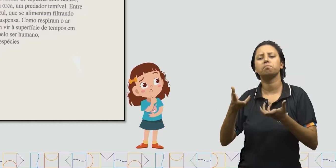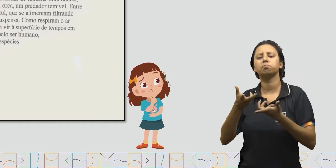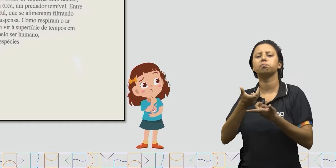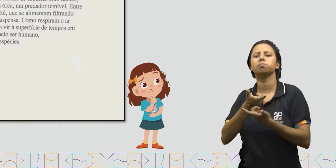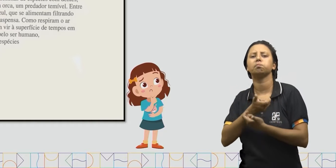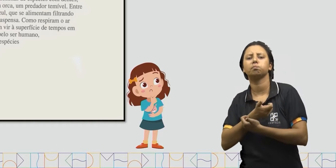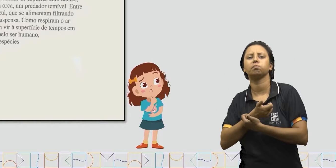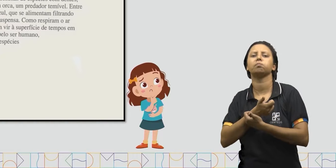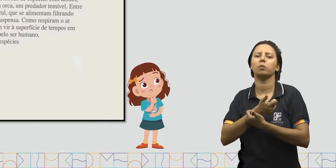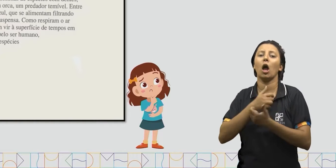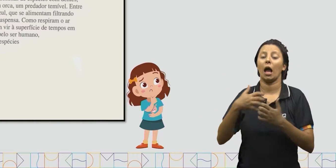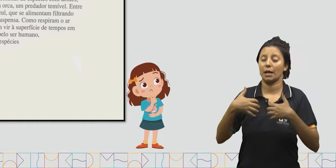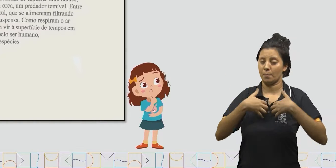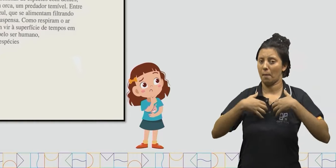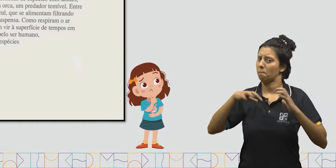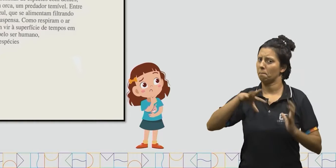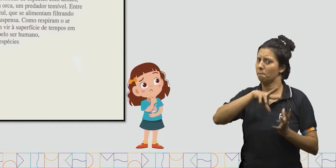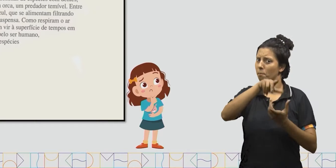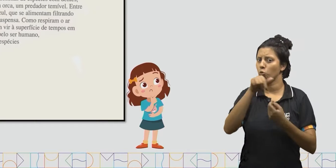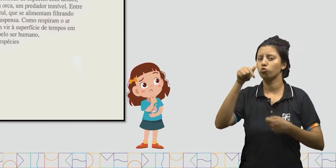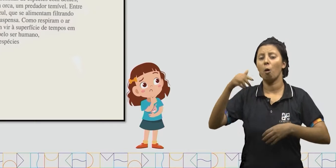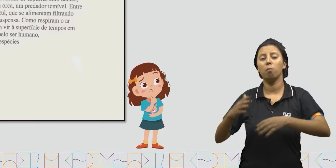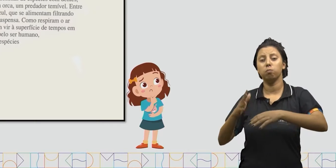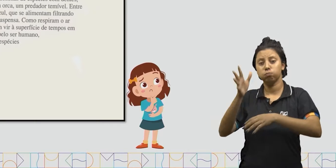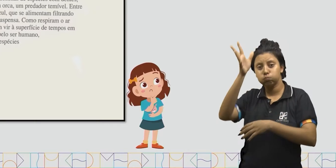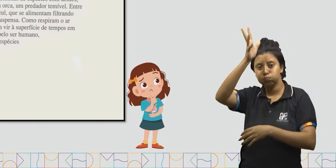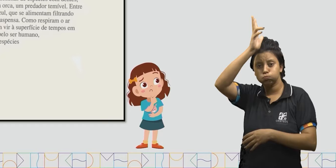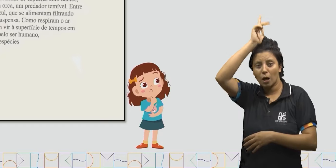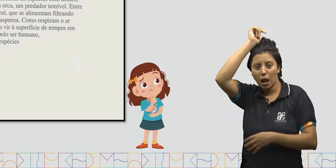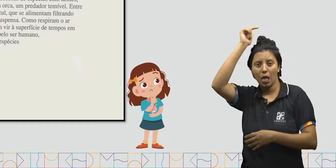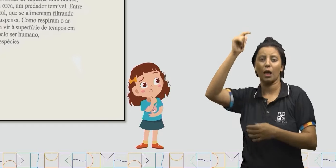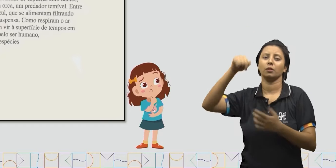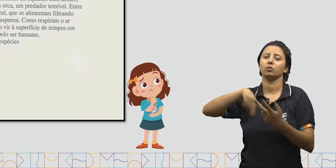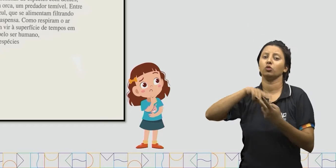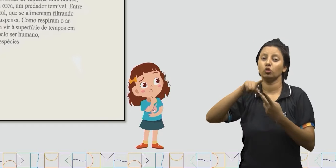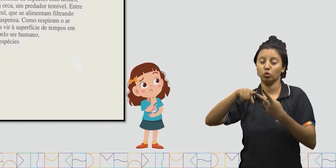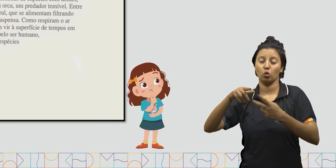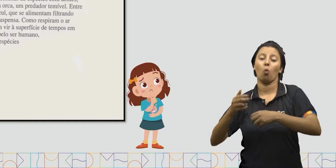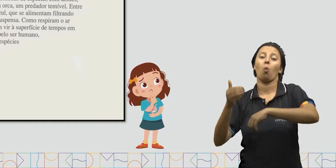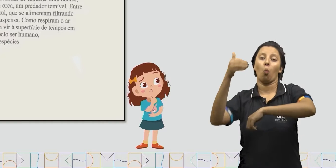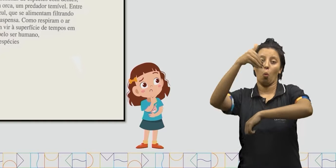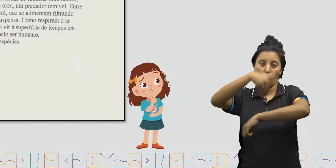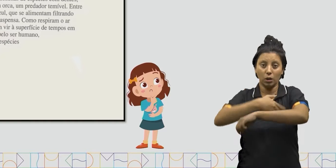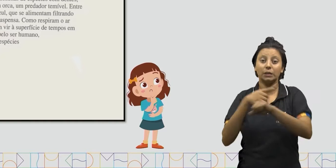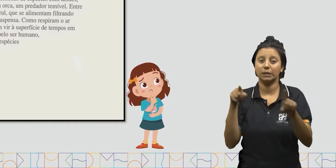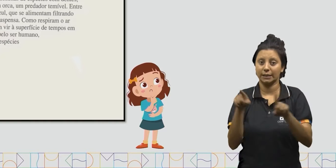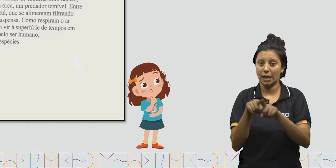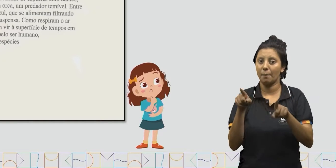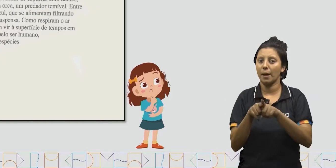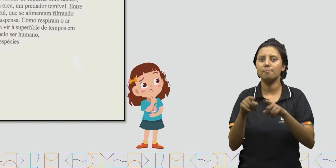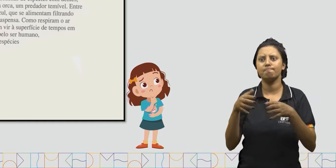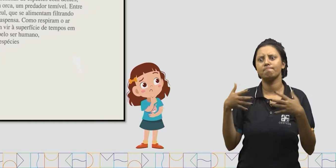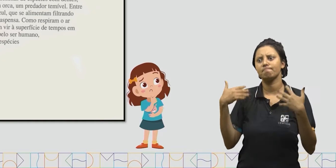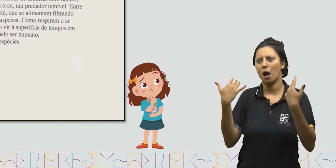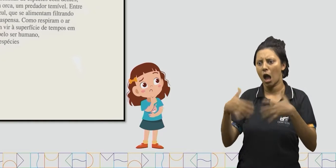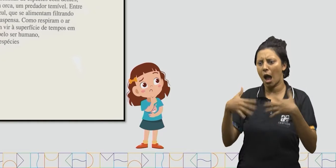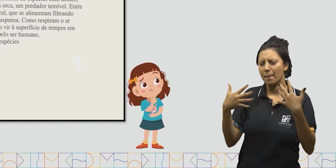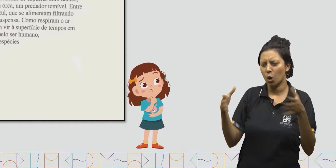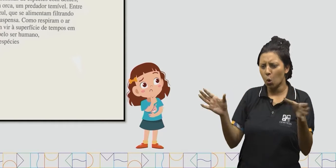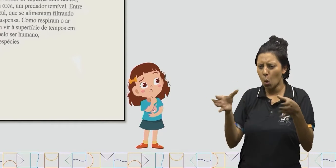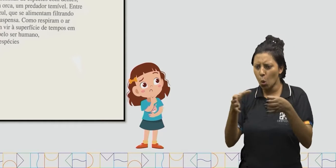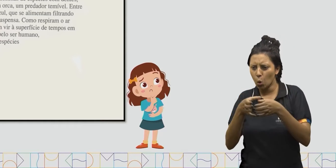do planeta. Baleias, toninhas e golfinhos compõem um fascinante grupo de